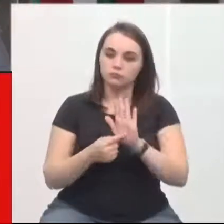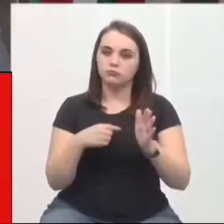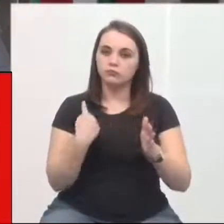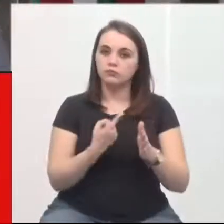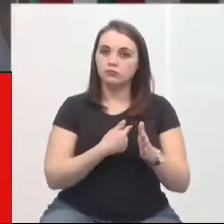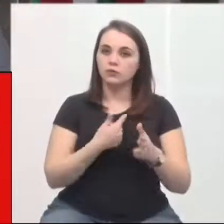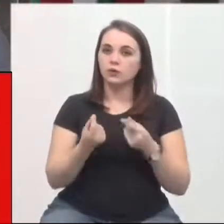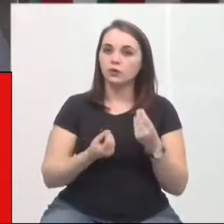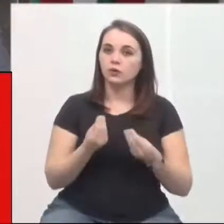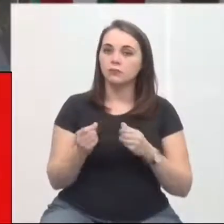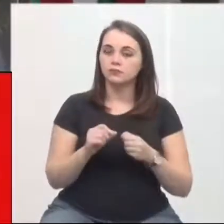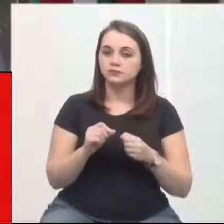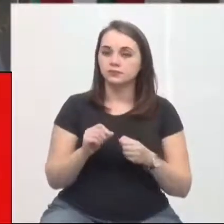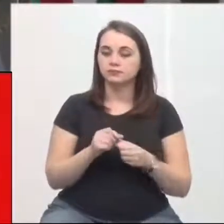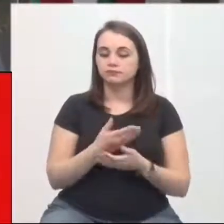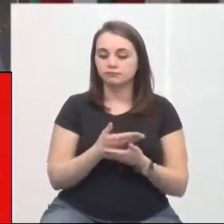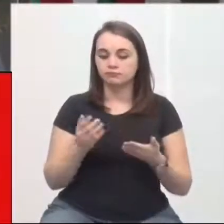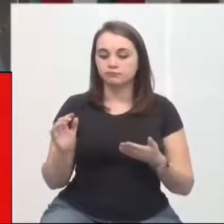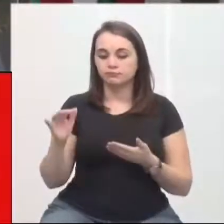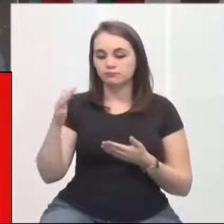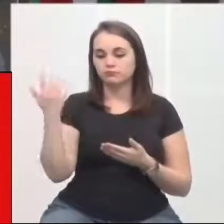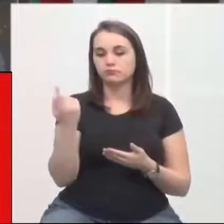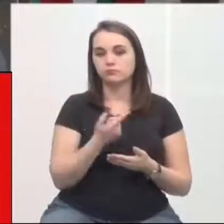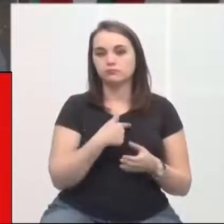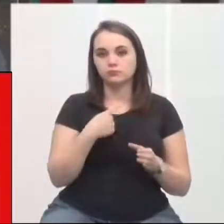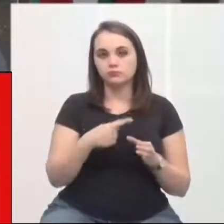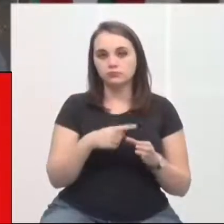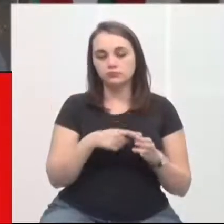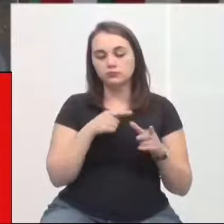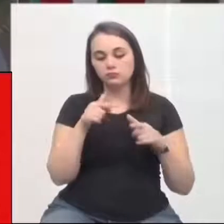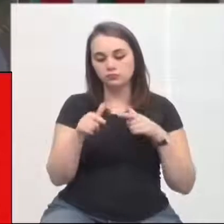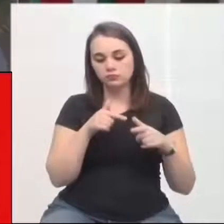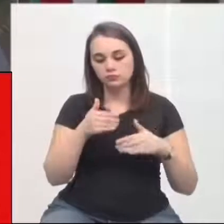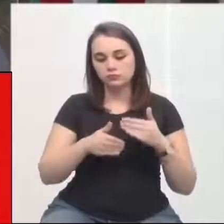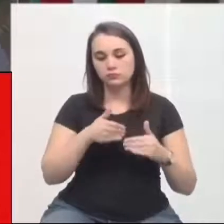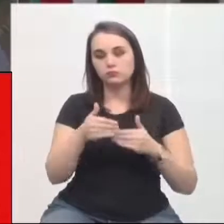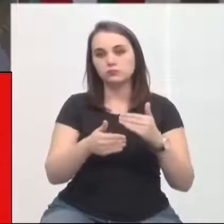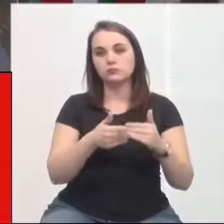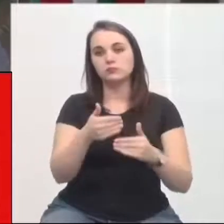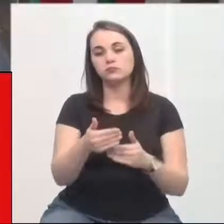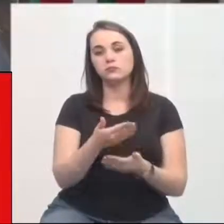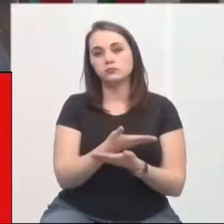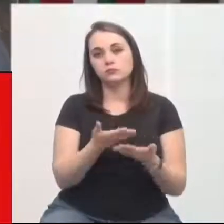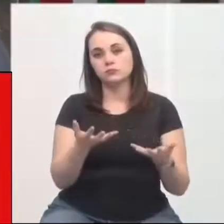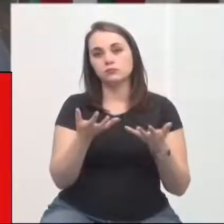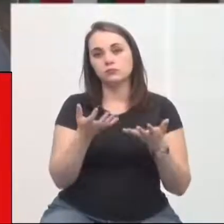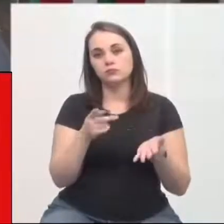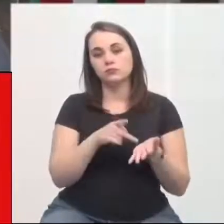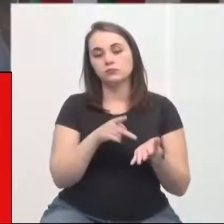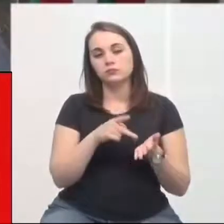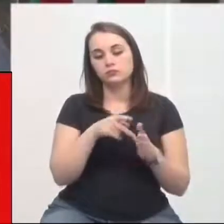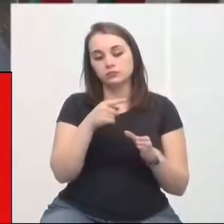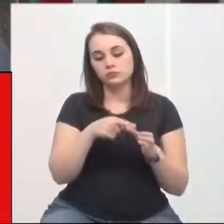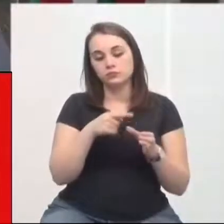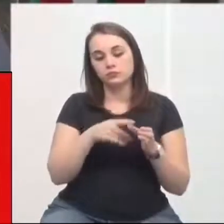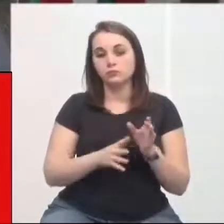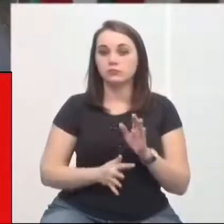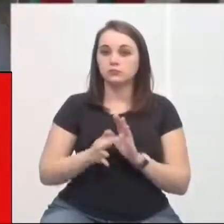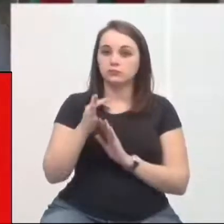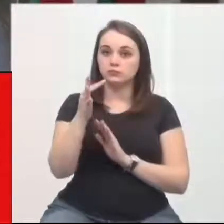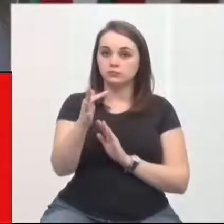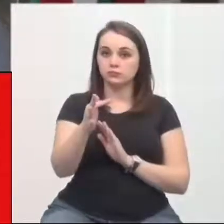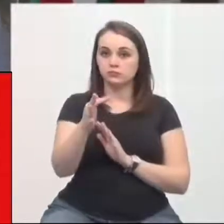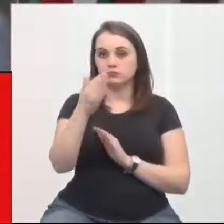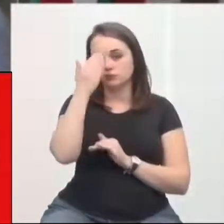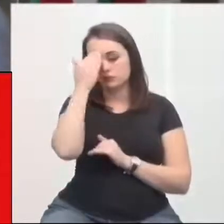cidade. E é isso que tem acontecido na cidade. Obras, desenvolvimento, e é isso que nós queremos, uma cidade para frente. Obrigado,